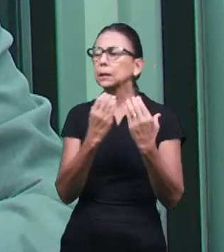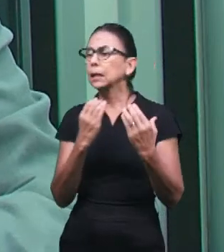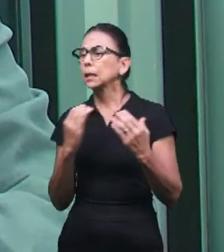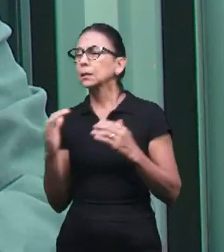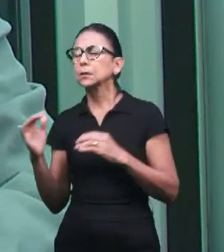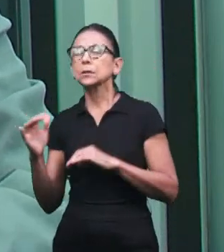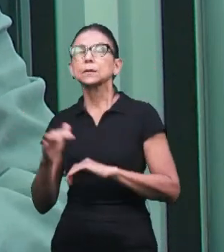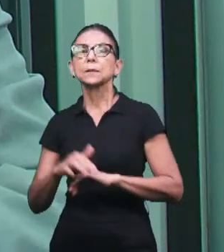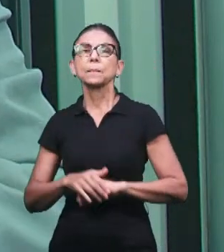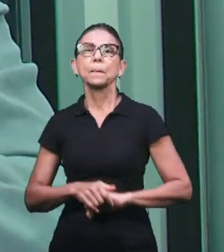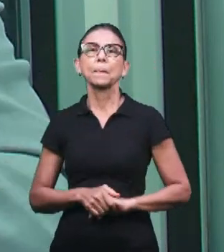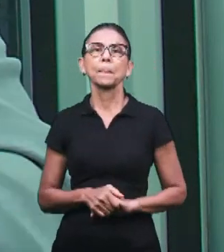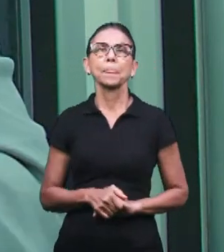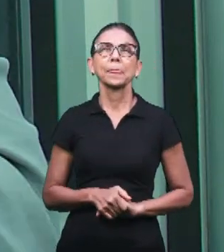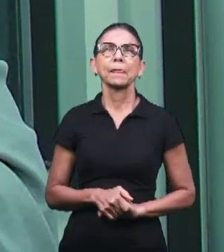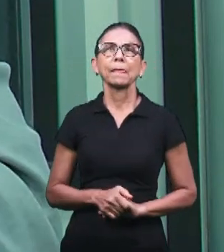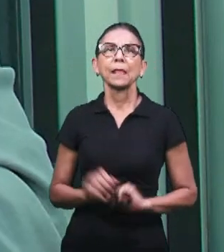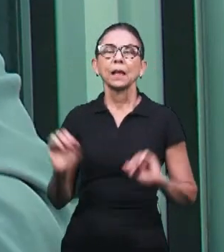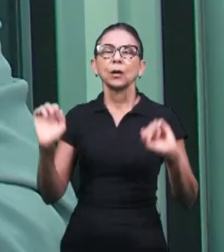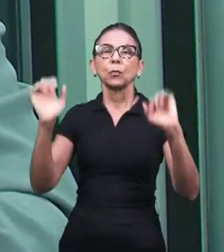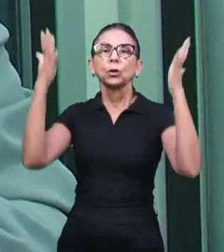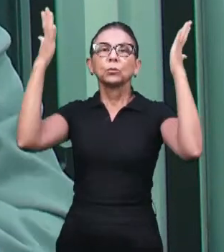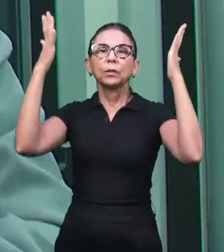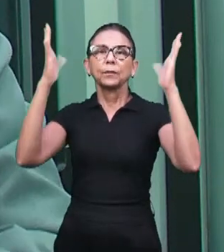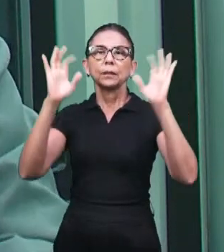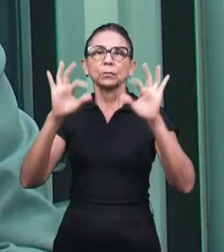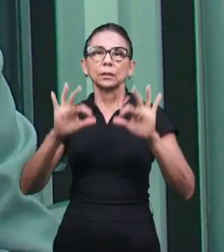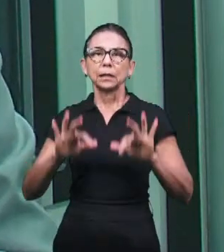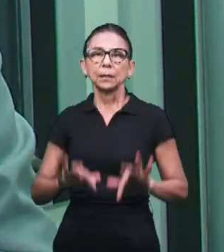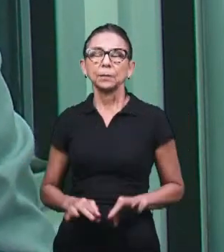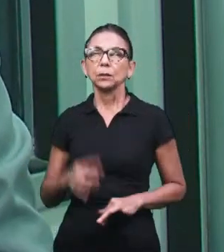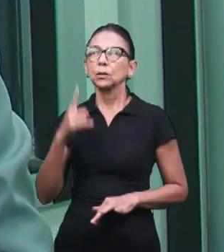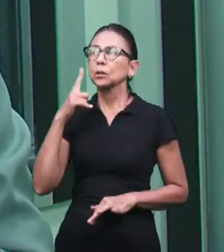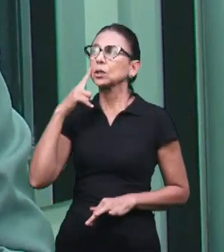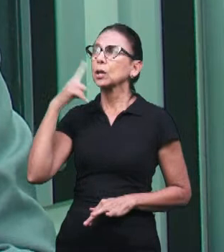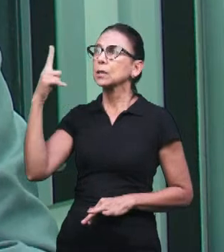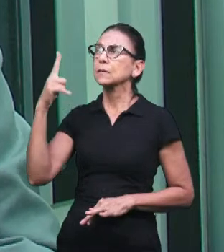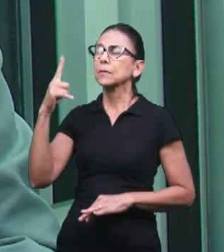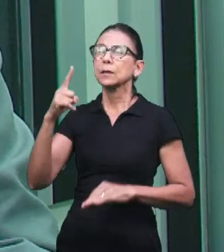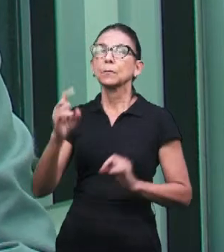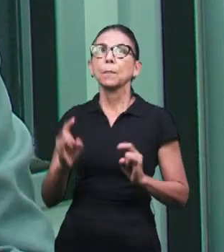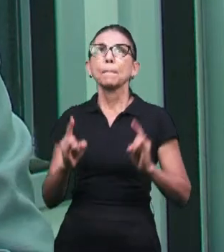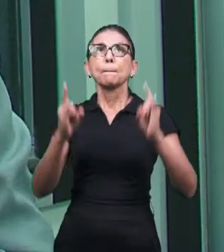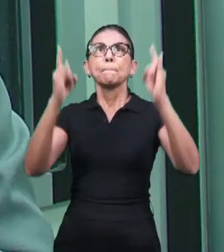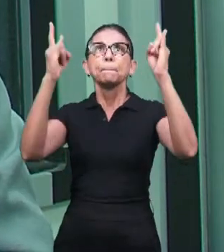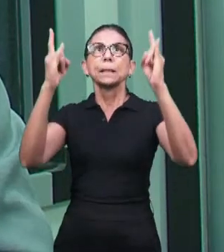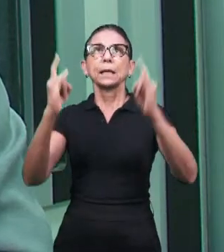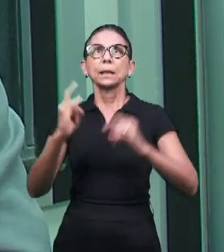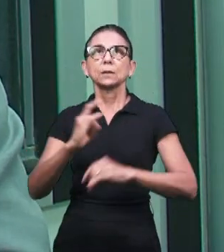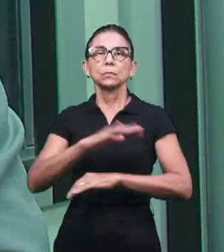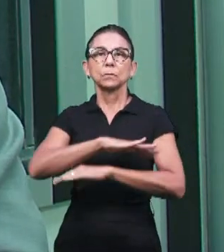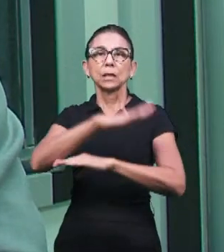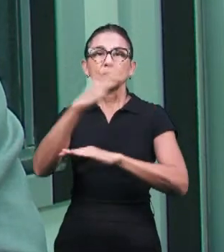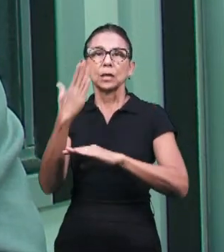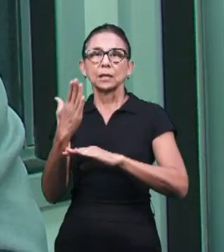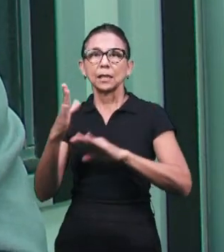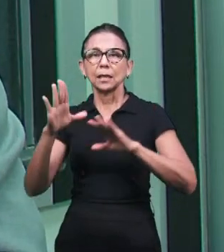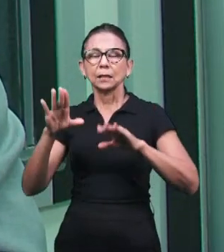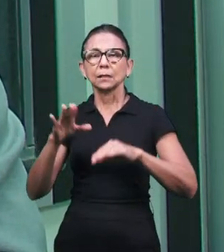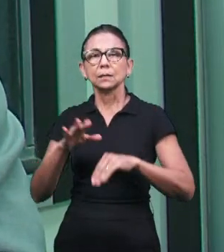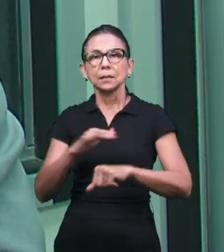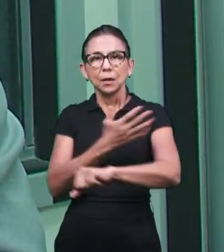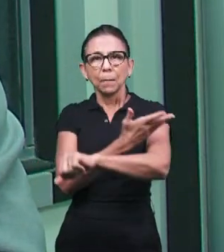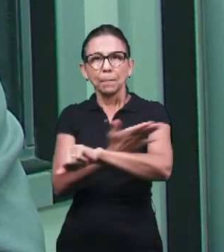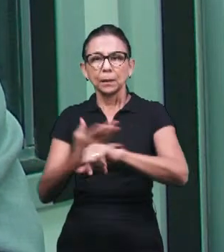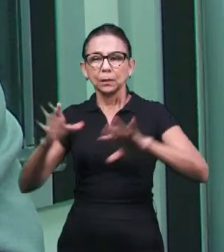brancos começaram a tremular nas janelas e nas varandas. A saudação do povo foi maravilhosa, e